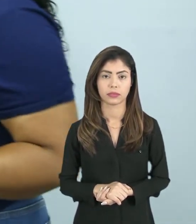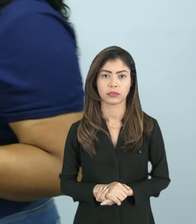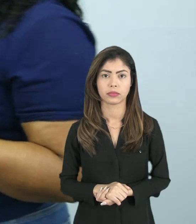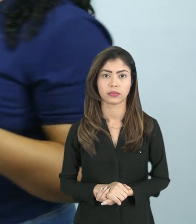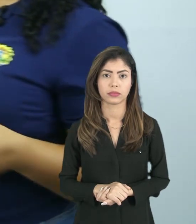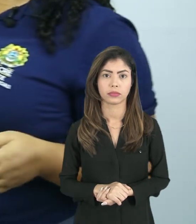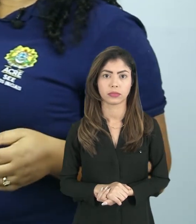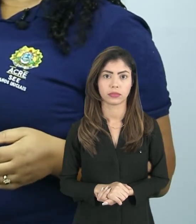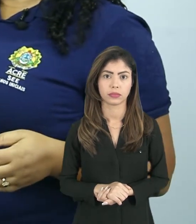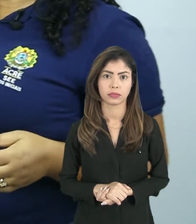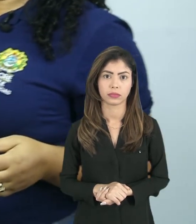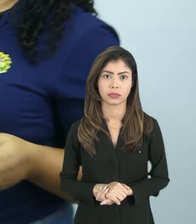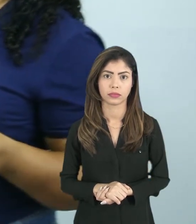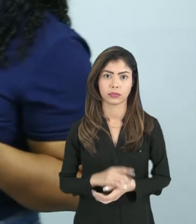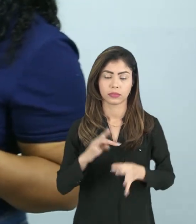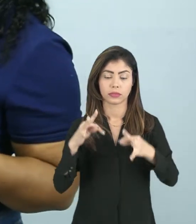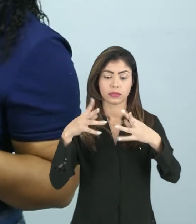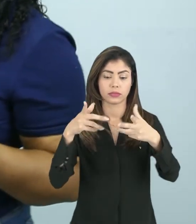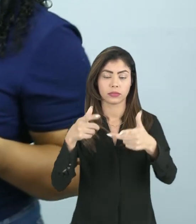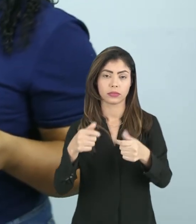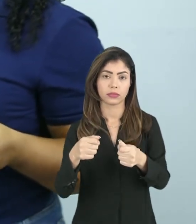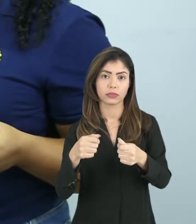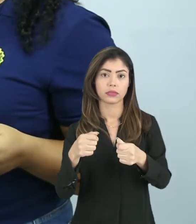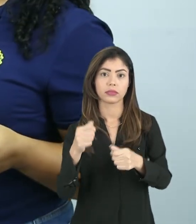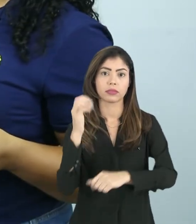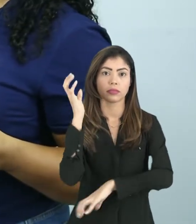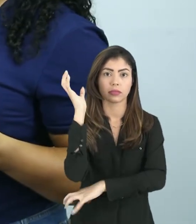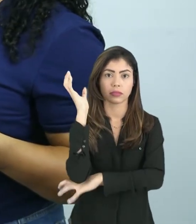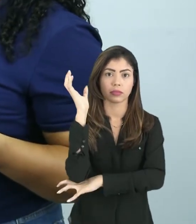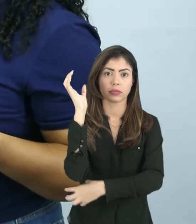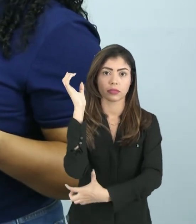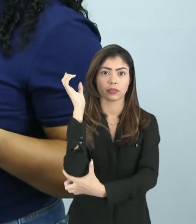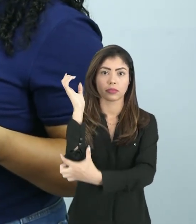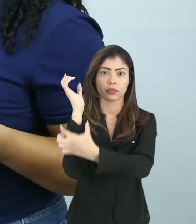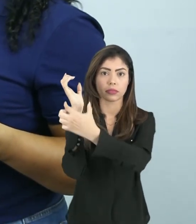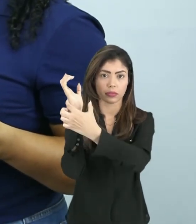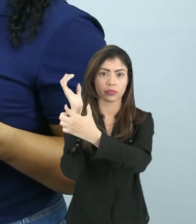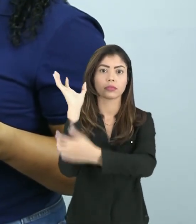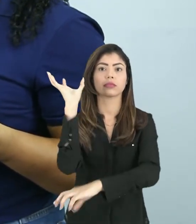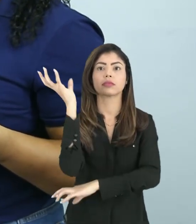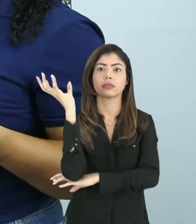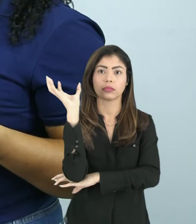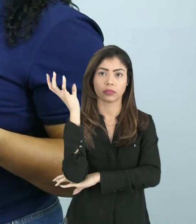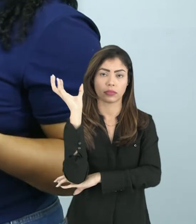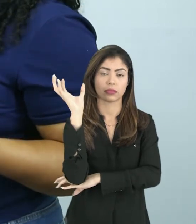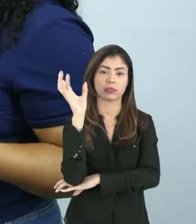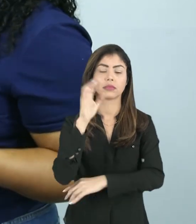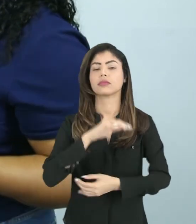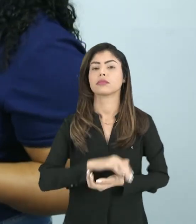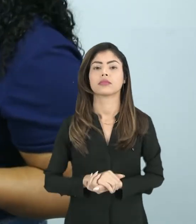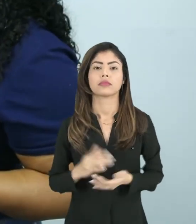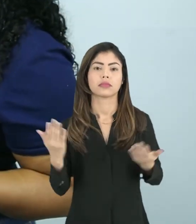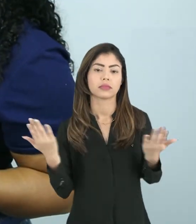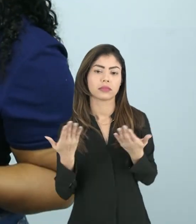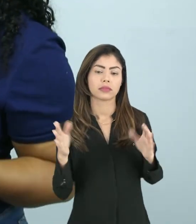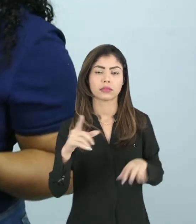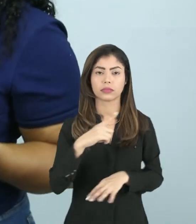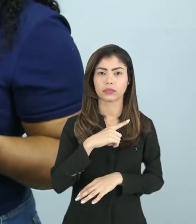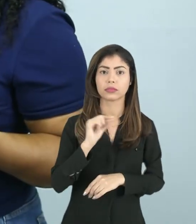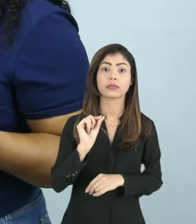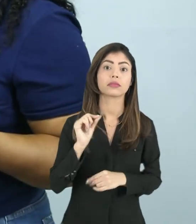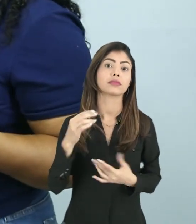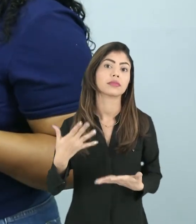Então, aqui a gente já tem toda a parte da raiz e do tronco, do caule. E agora nós